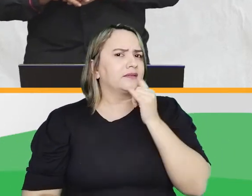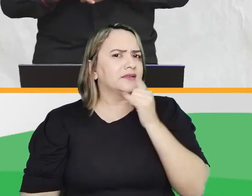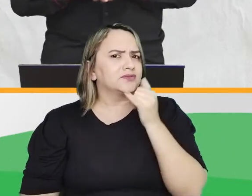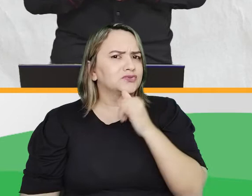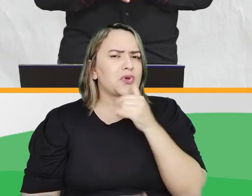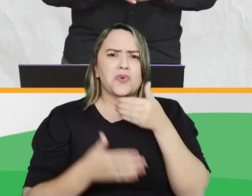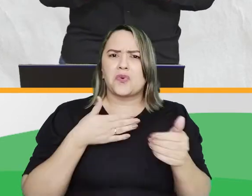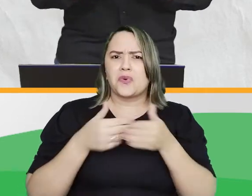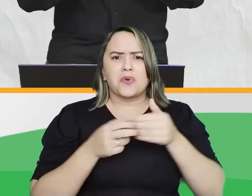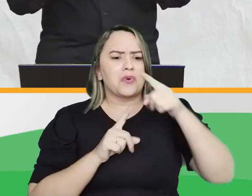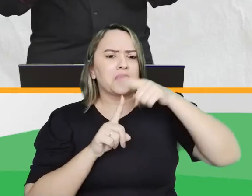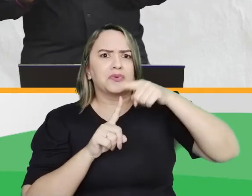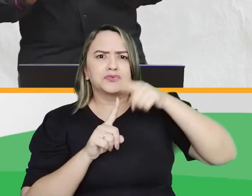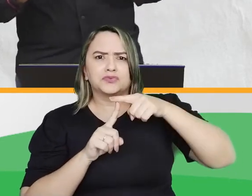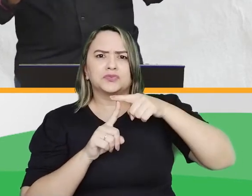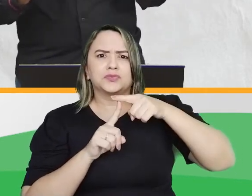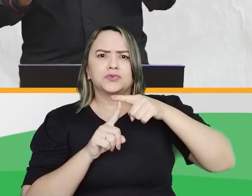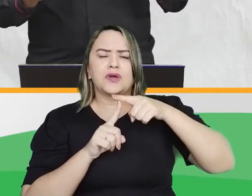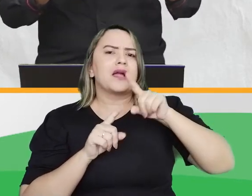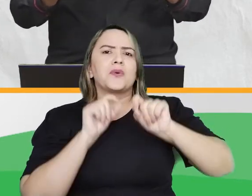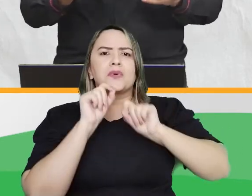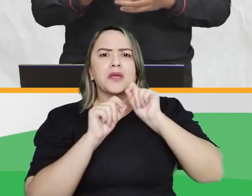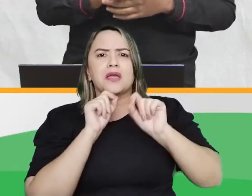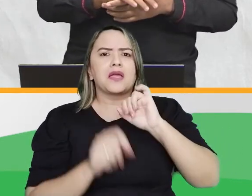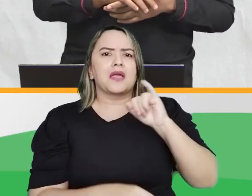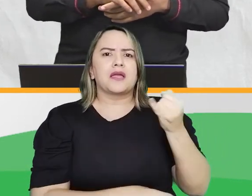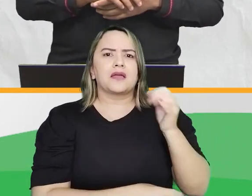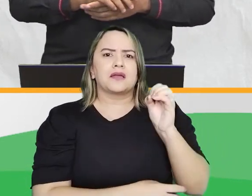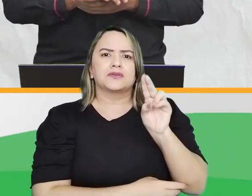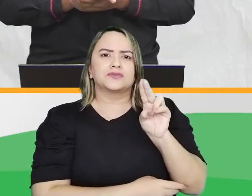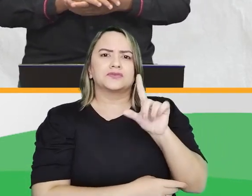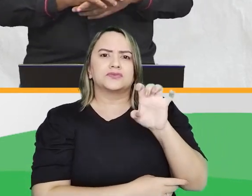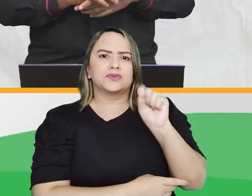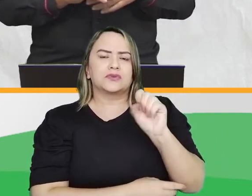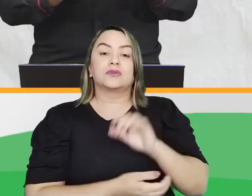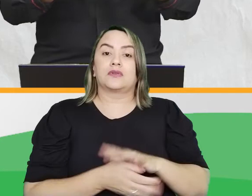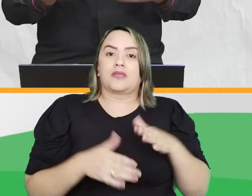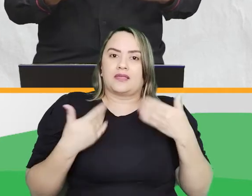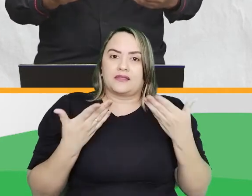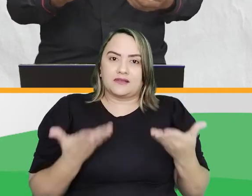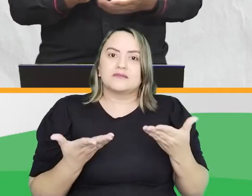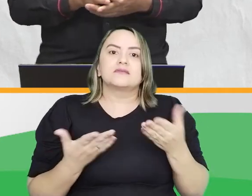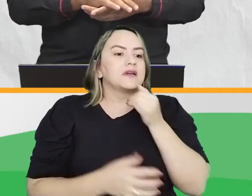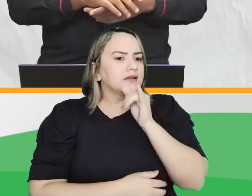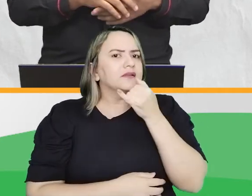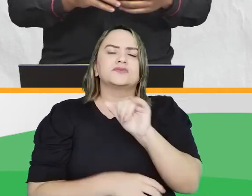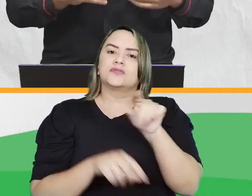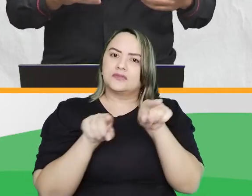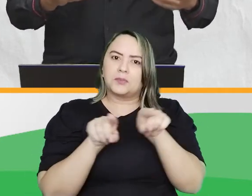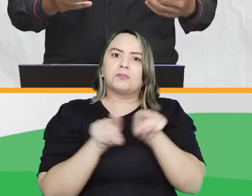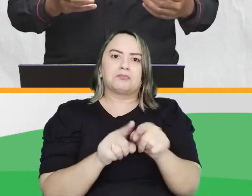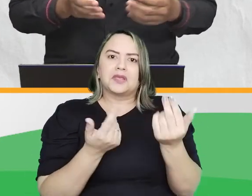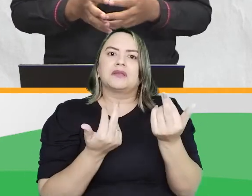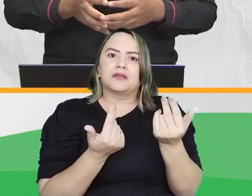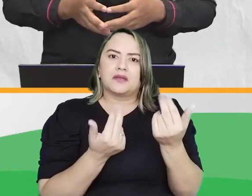elétrica? Porque energia elétrica, né, qualquer tipo de energia, na verdade, é medida em joules, né? Então, a energia elétrica não pode ser diferente. A energia elétrica